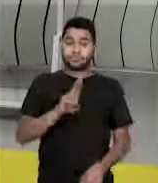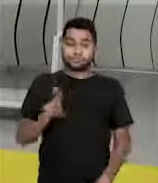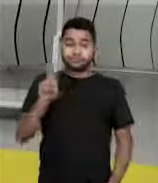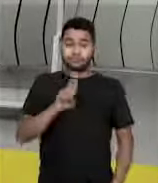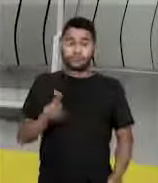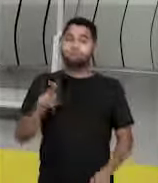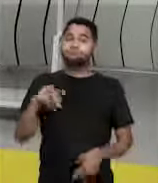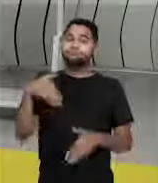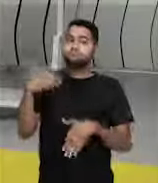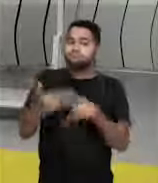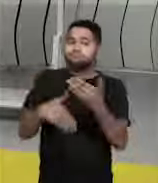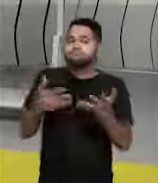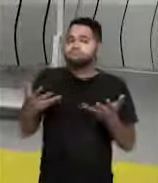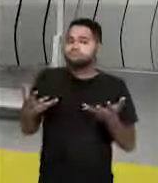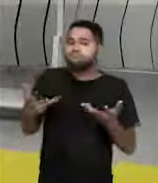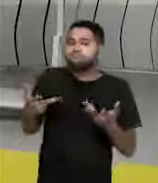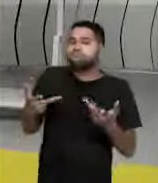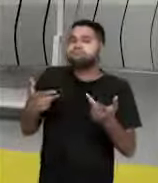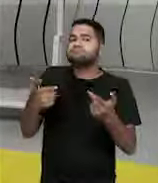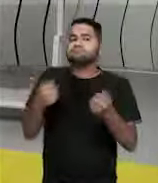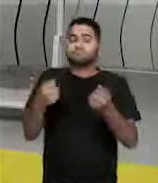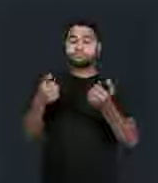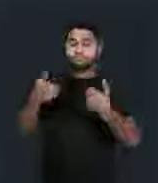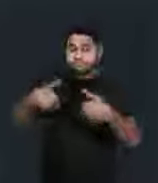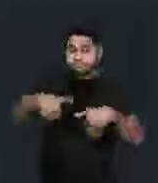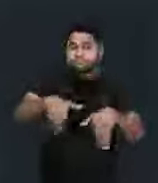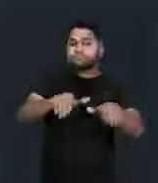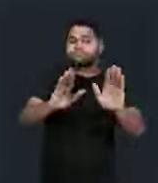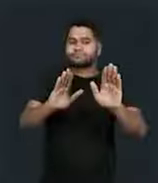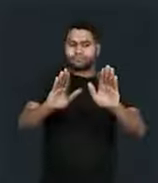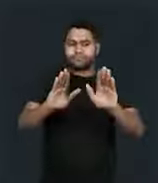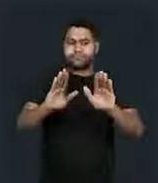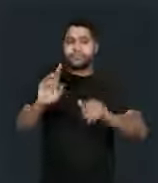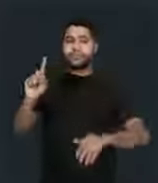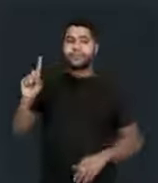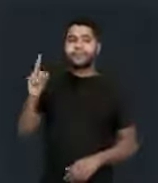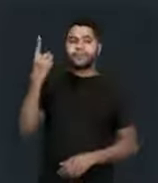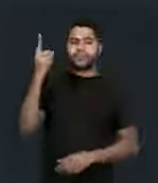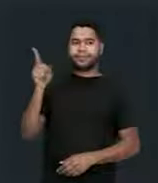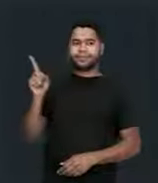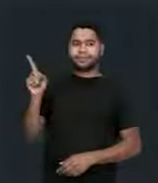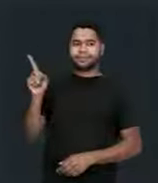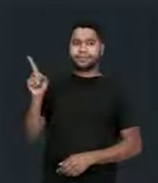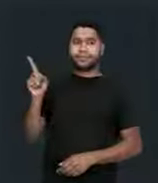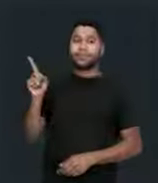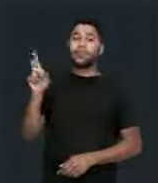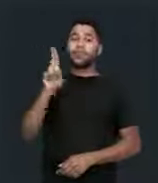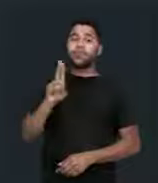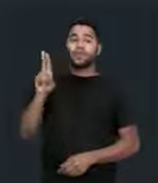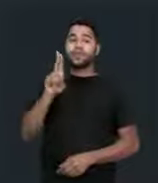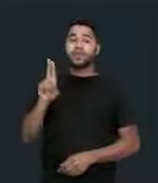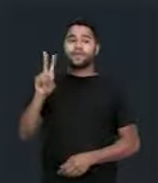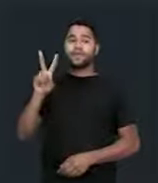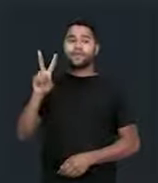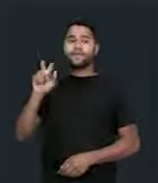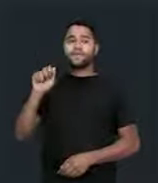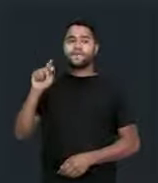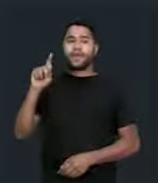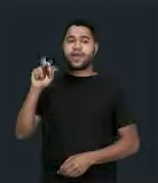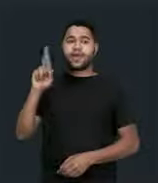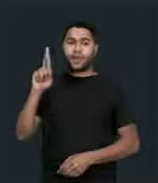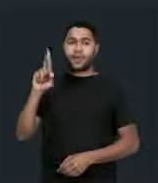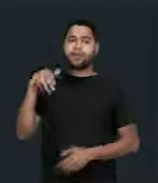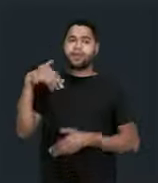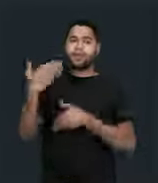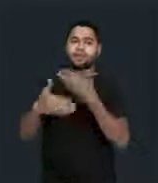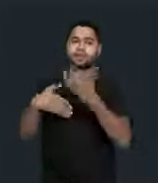o aprimoramento de transporte. As primeiras locomotivas a vapor foram